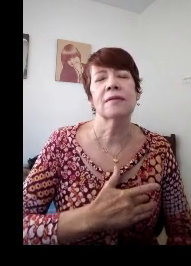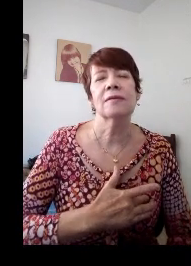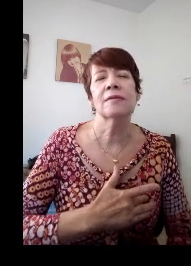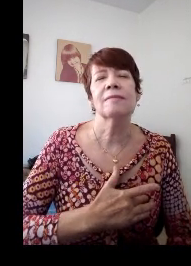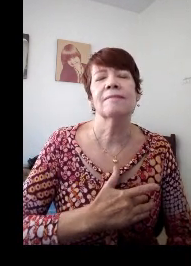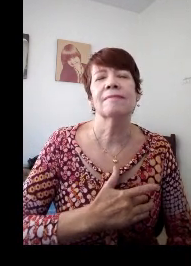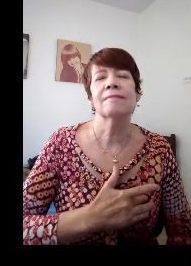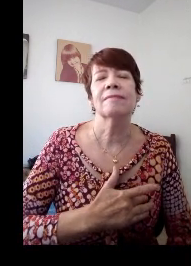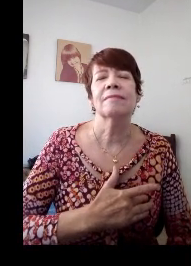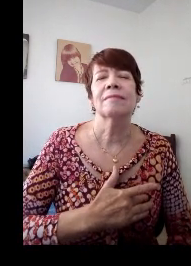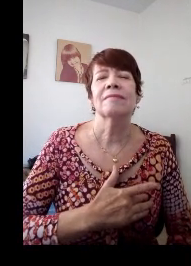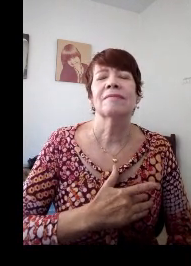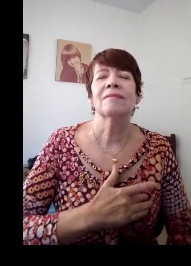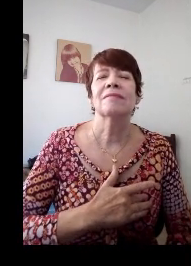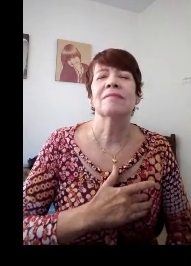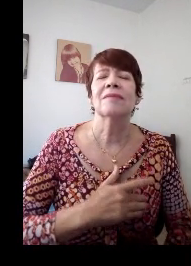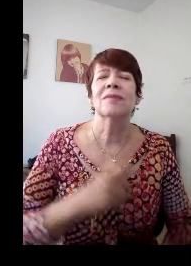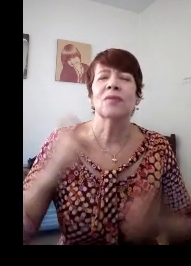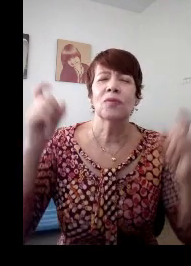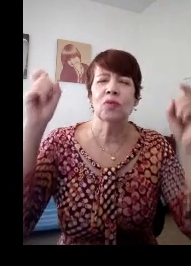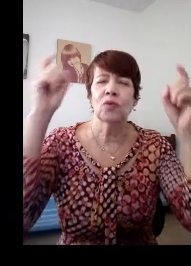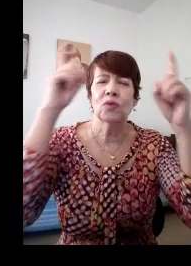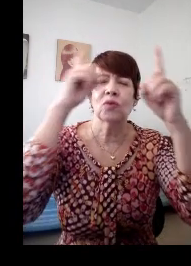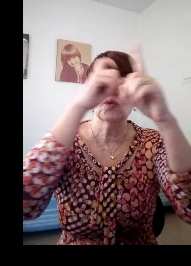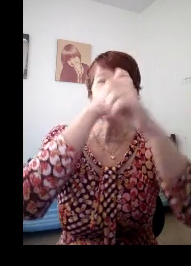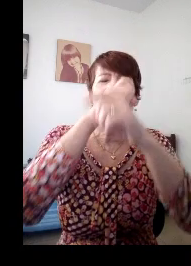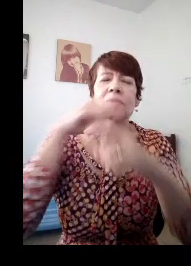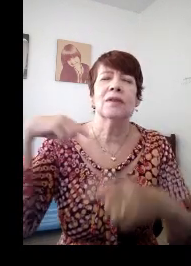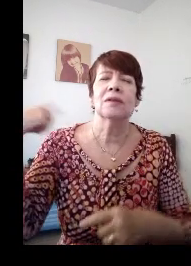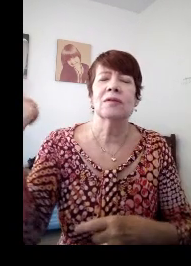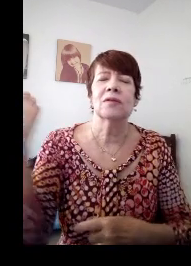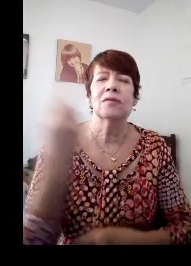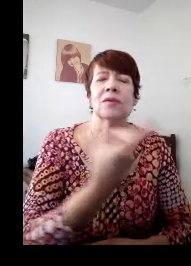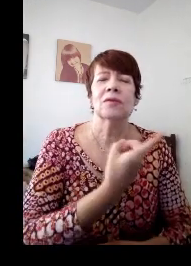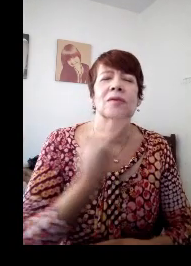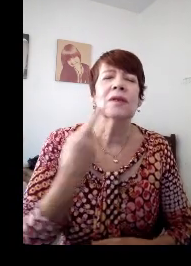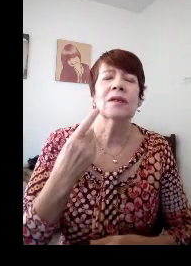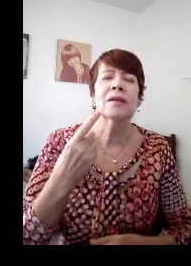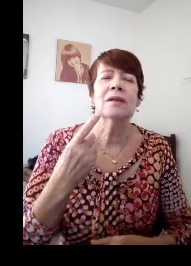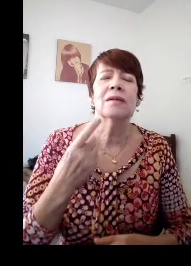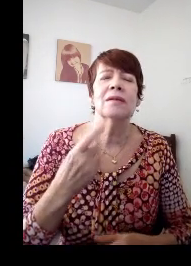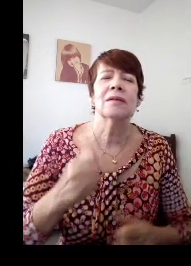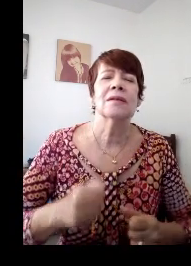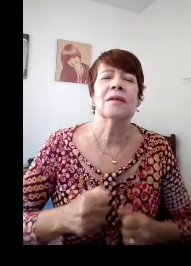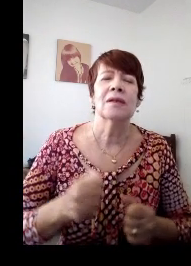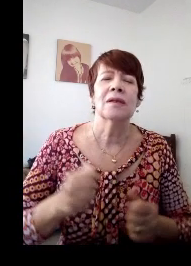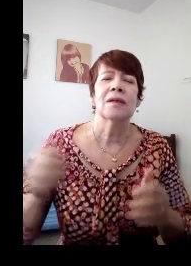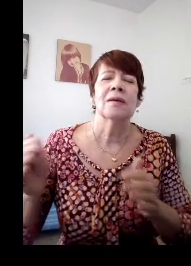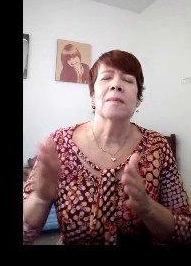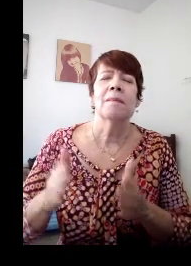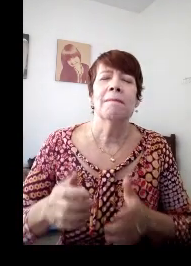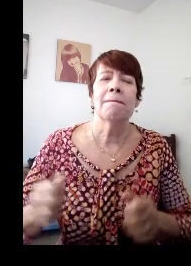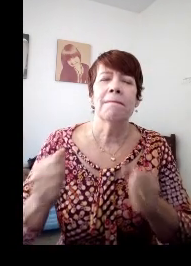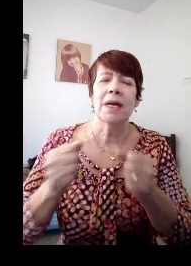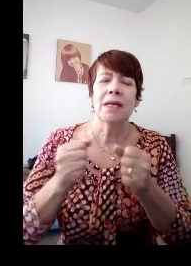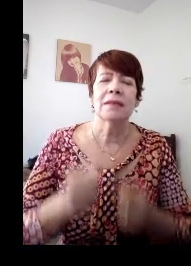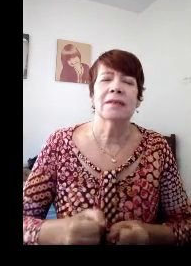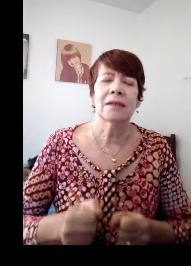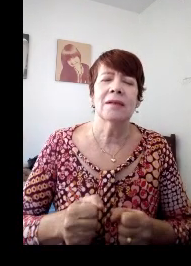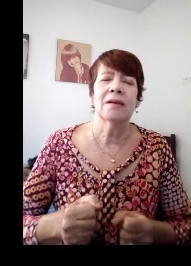misericordioso, e apesar de toda esse isolamento social que